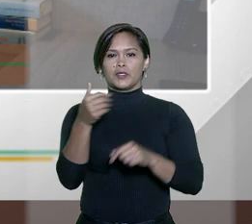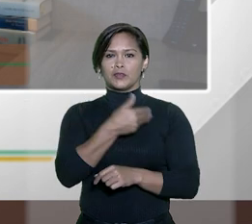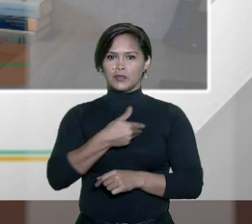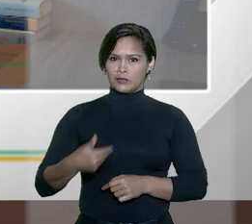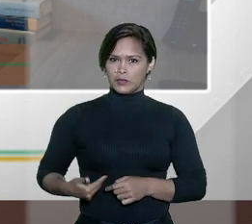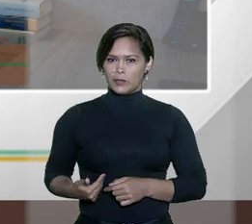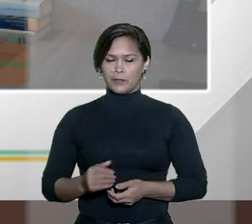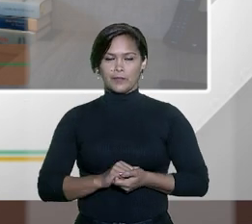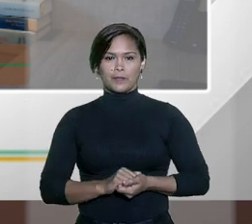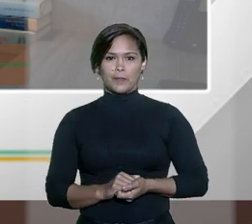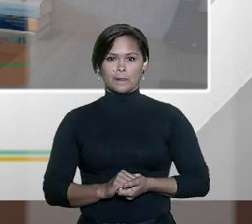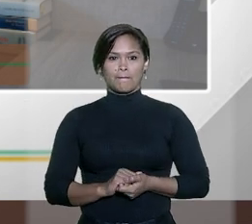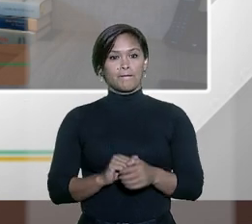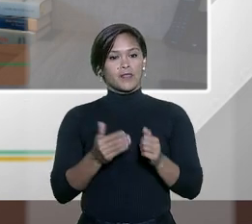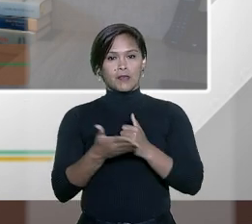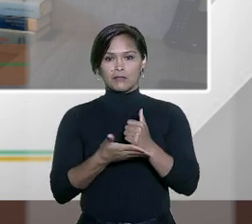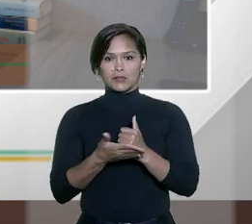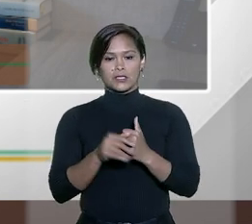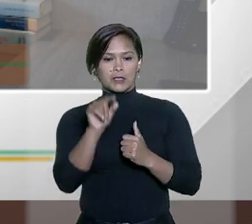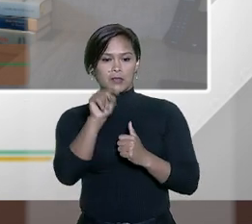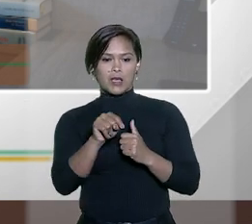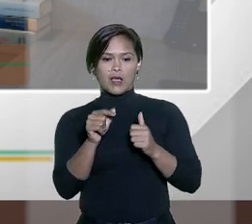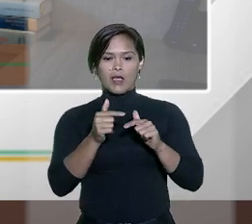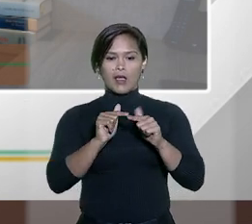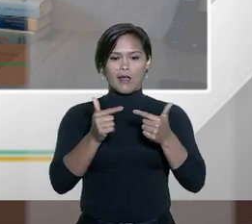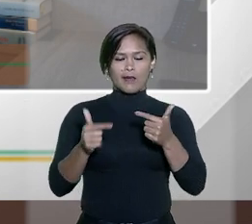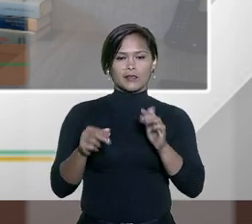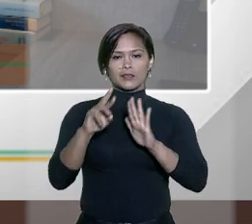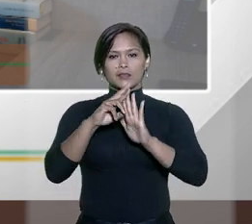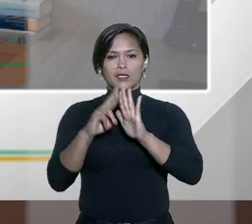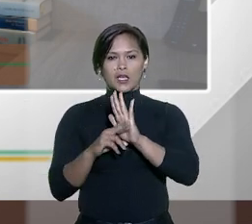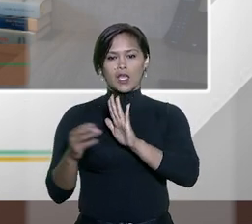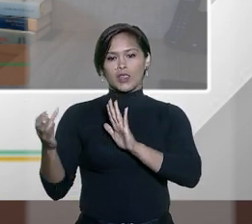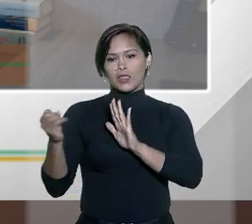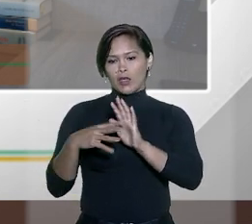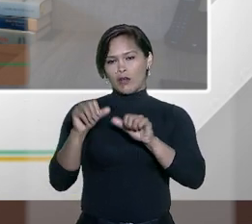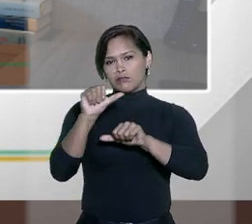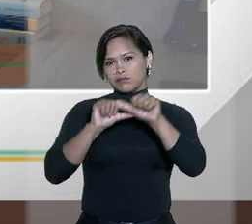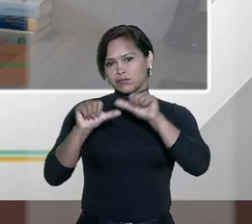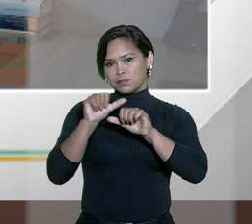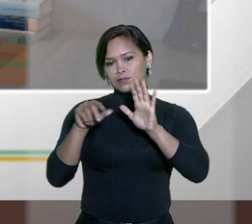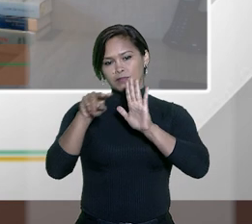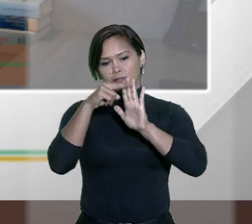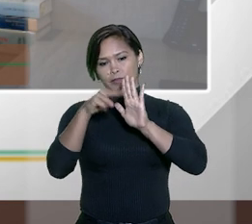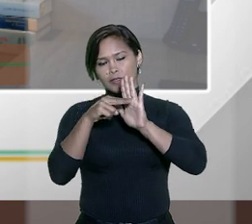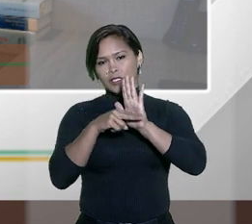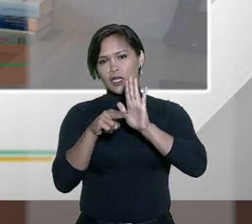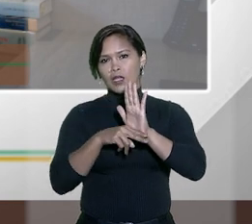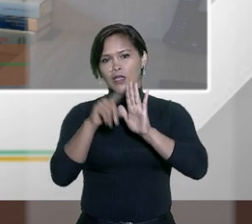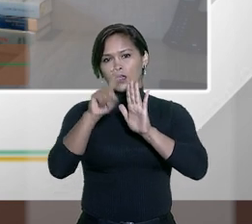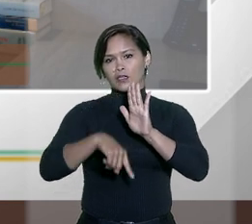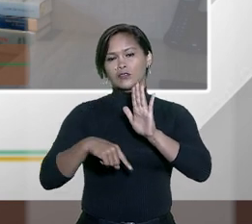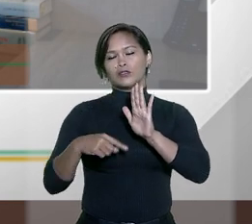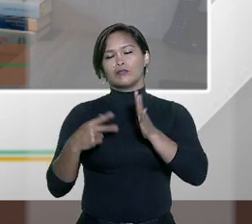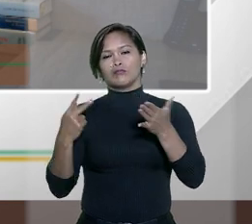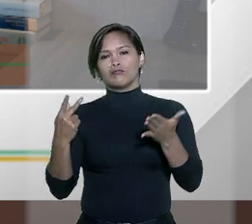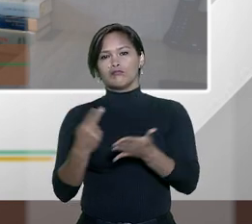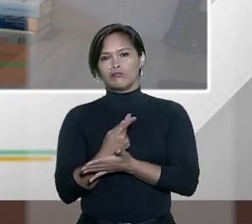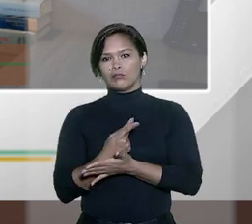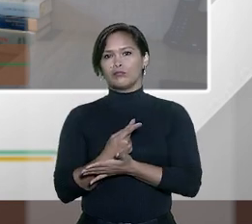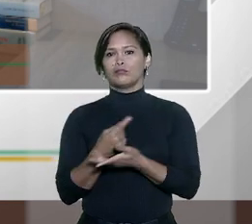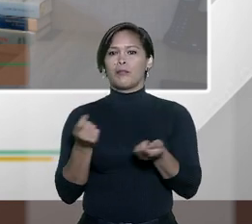né? Então, basicamente, são essas as regras que determinam a incidência de